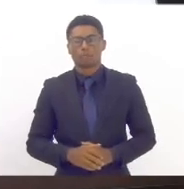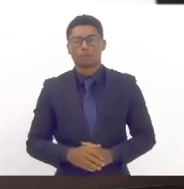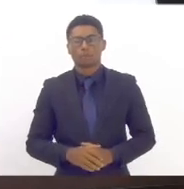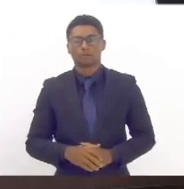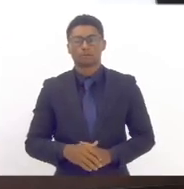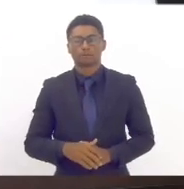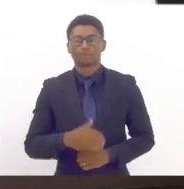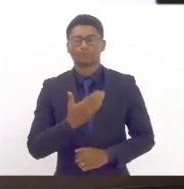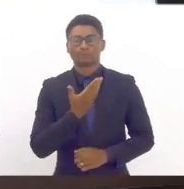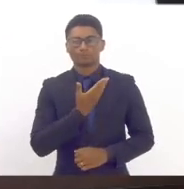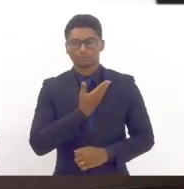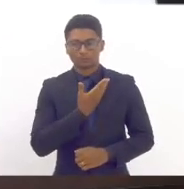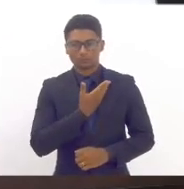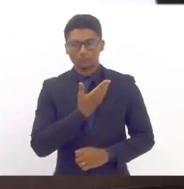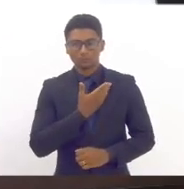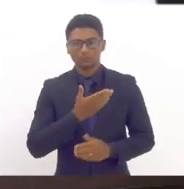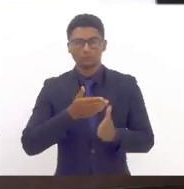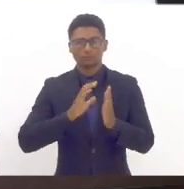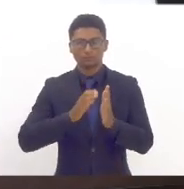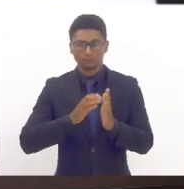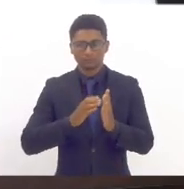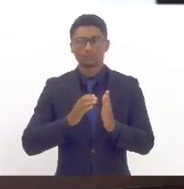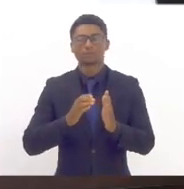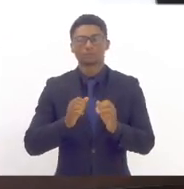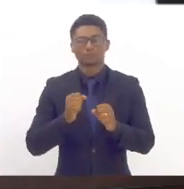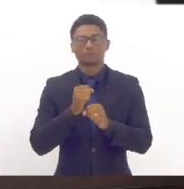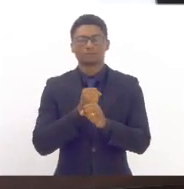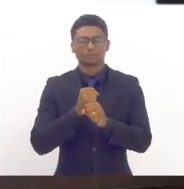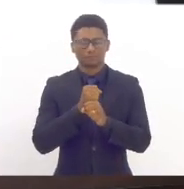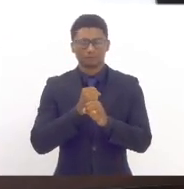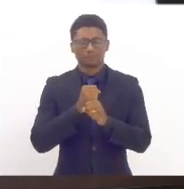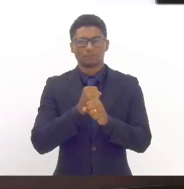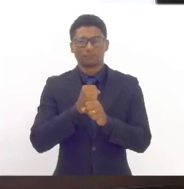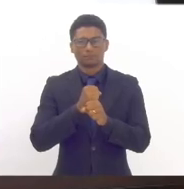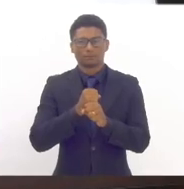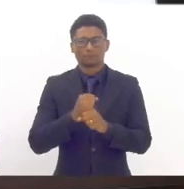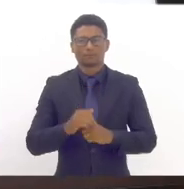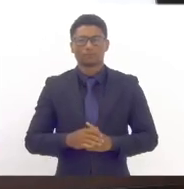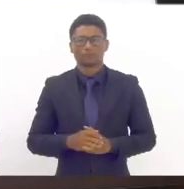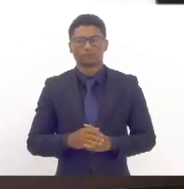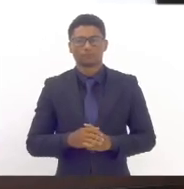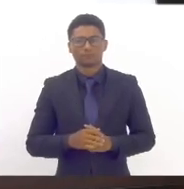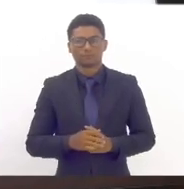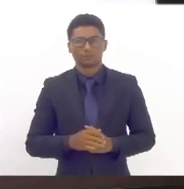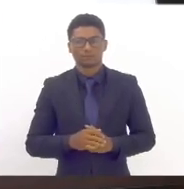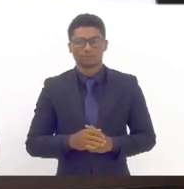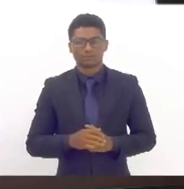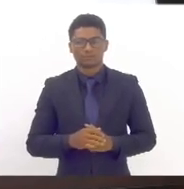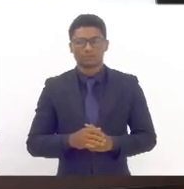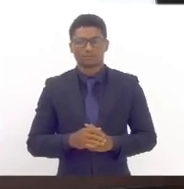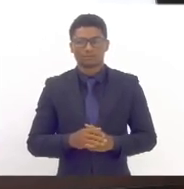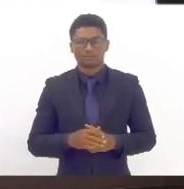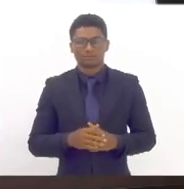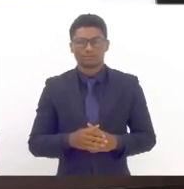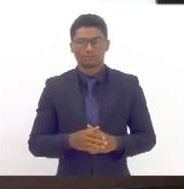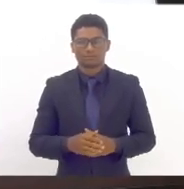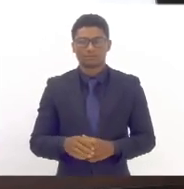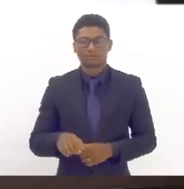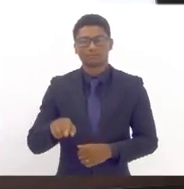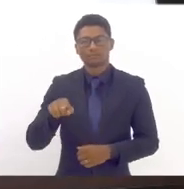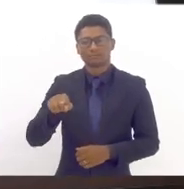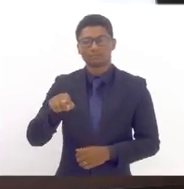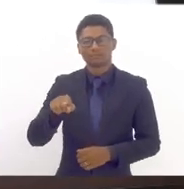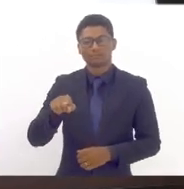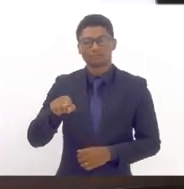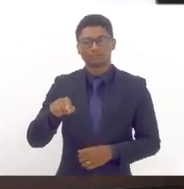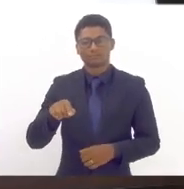amiga de partido de longa data, quase tão suburbana, mais para Leopoldina do que para